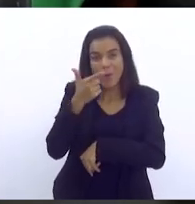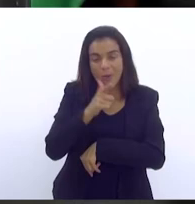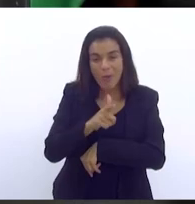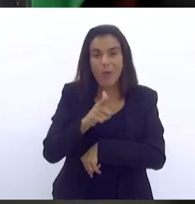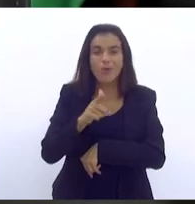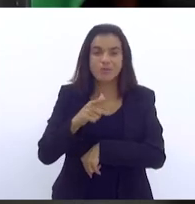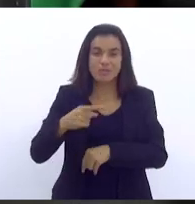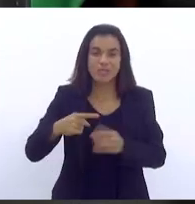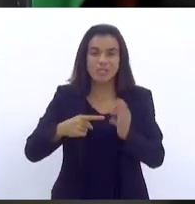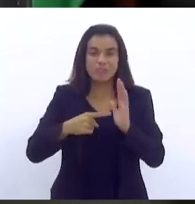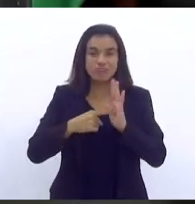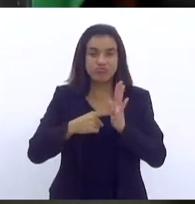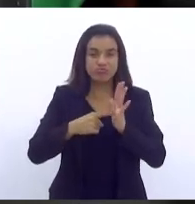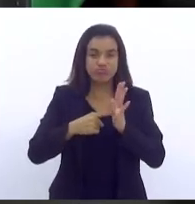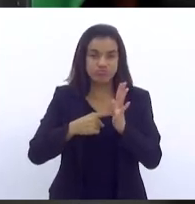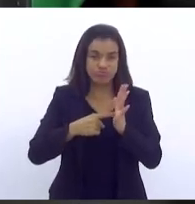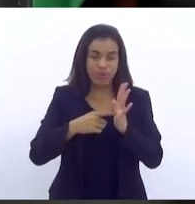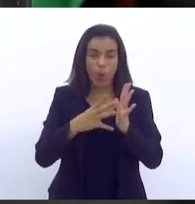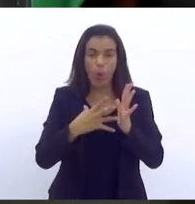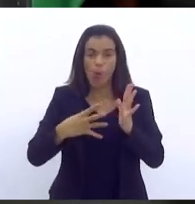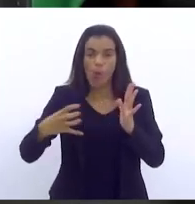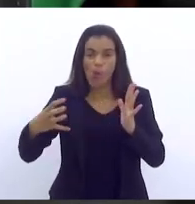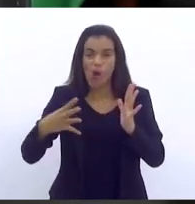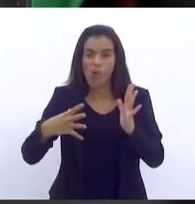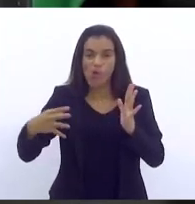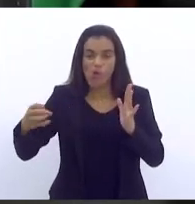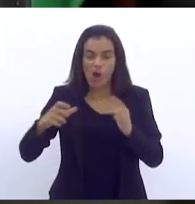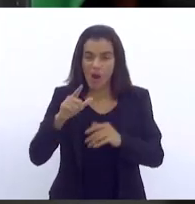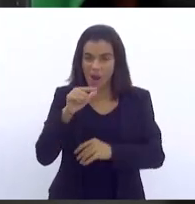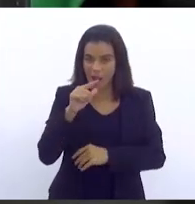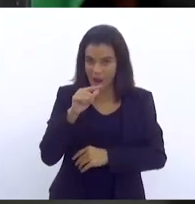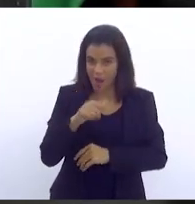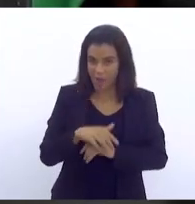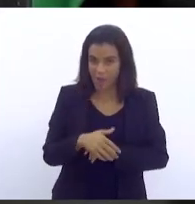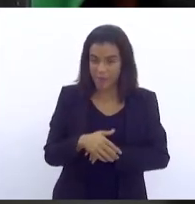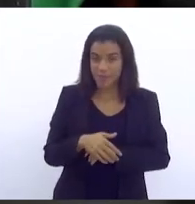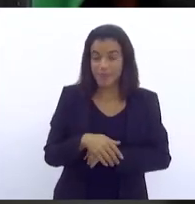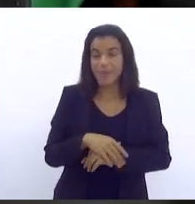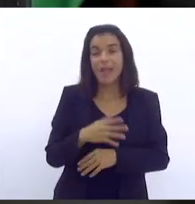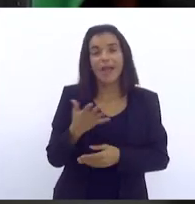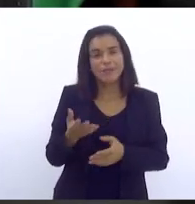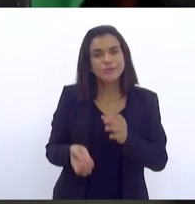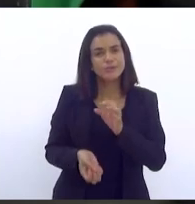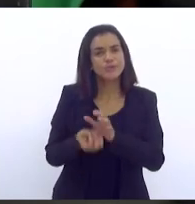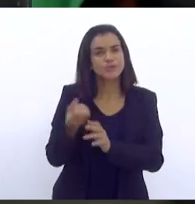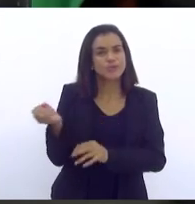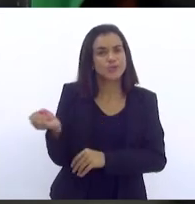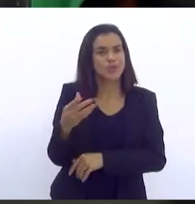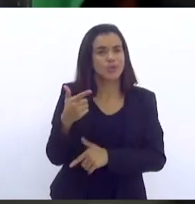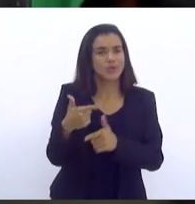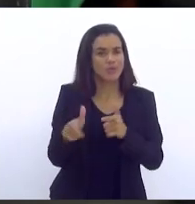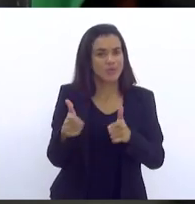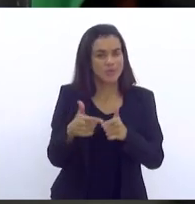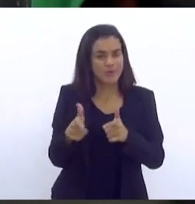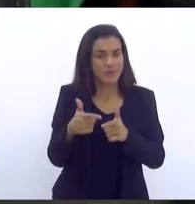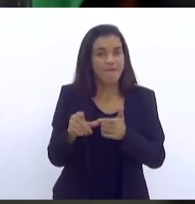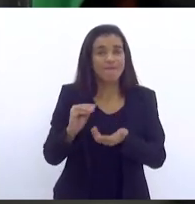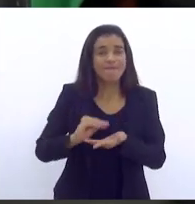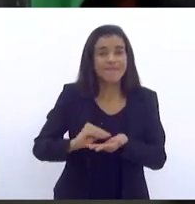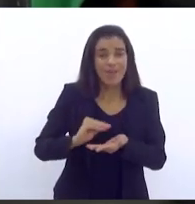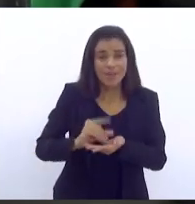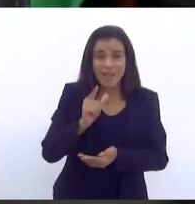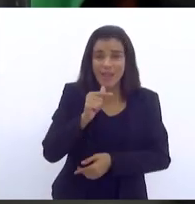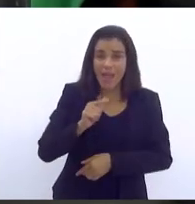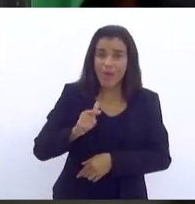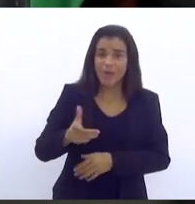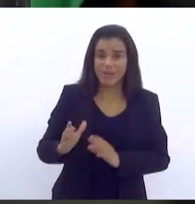nossa casa e ligar a água depois passou a vir um terceiro um novo problema que é o problema da falta d'água